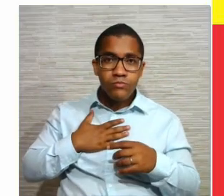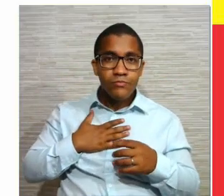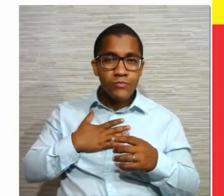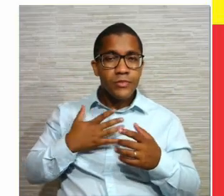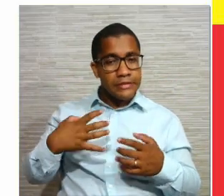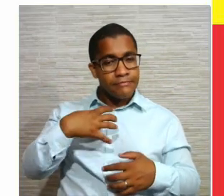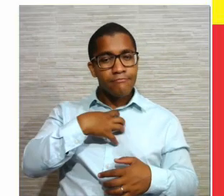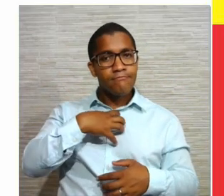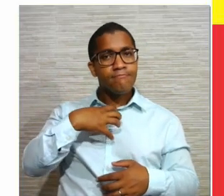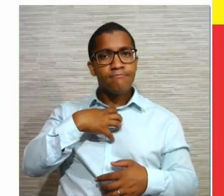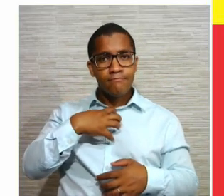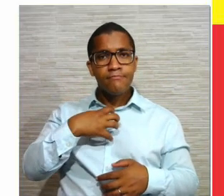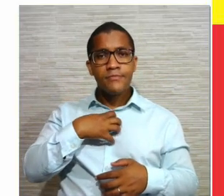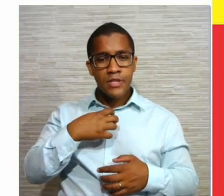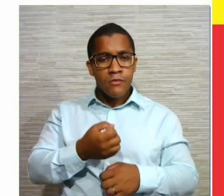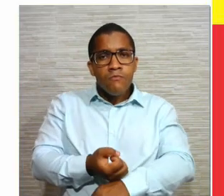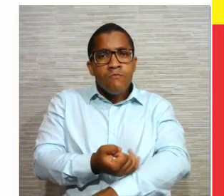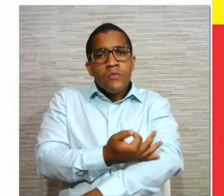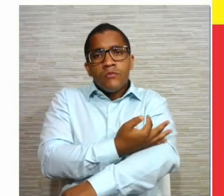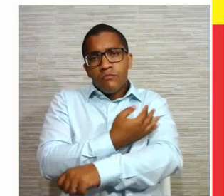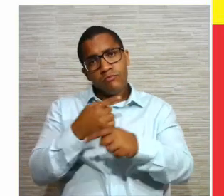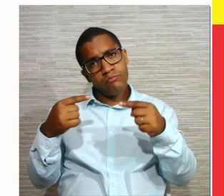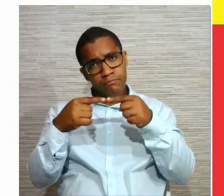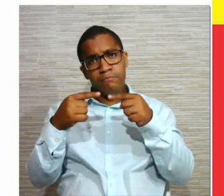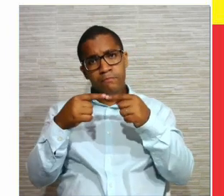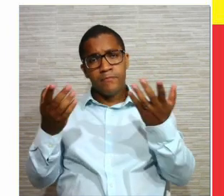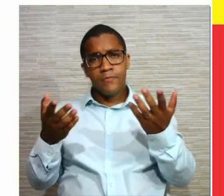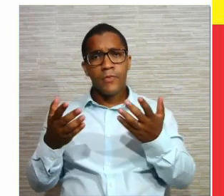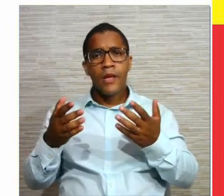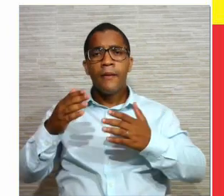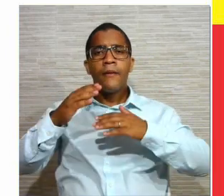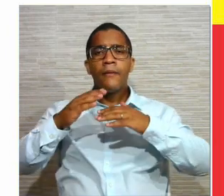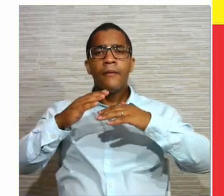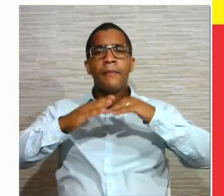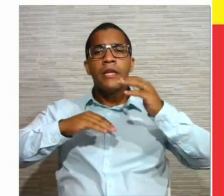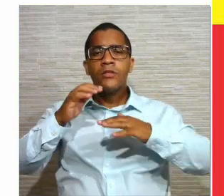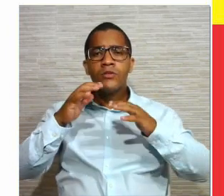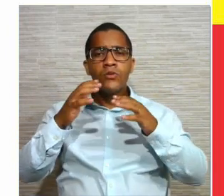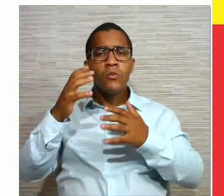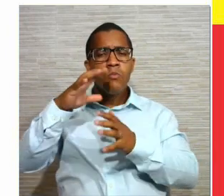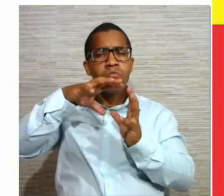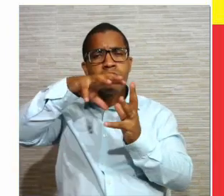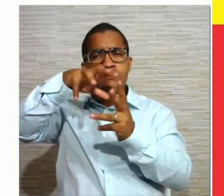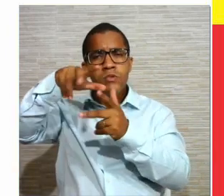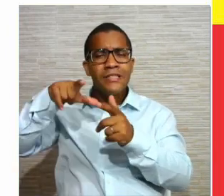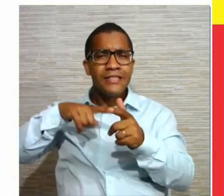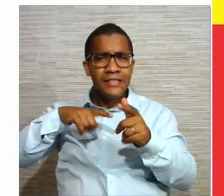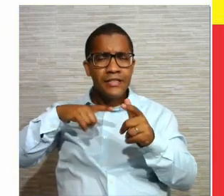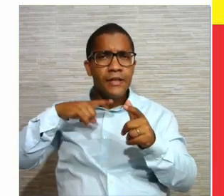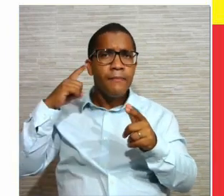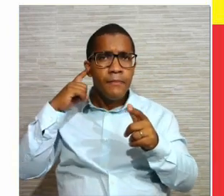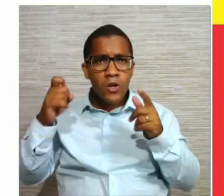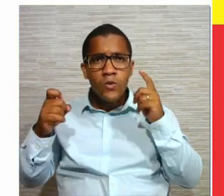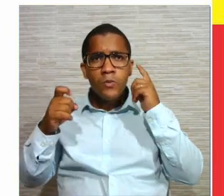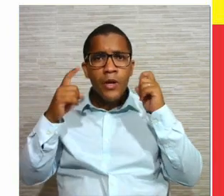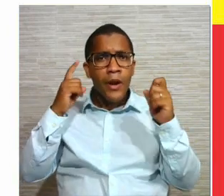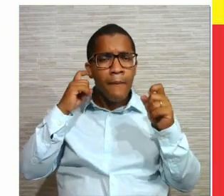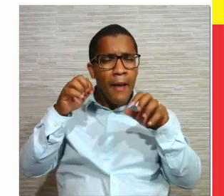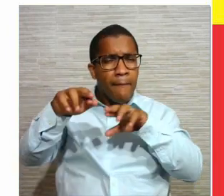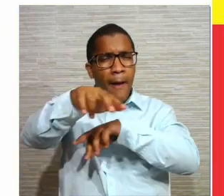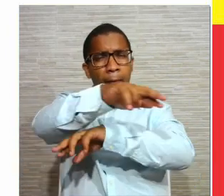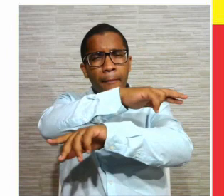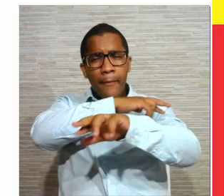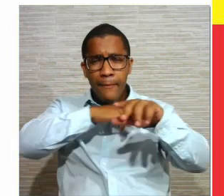emoção. As práticas musicais no mundo apresentam diferentes graus de complexidade sonora. Isso faz com